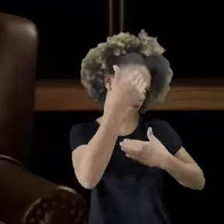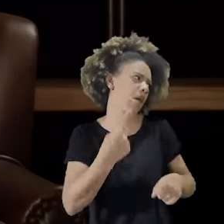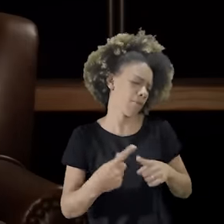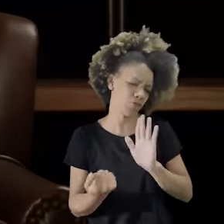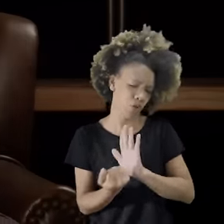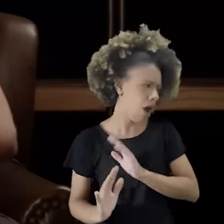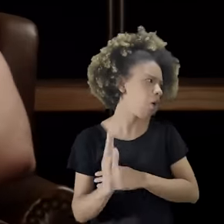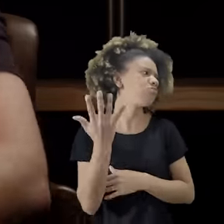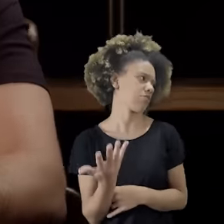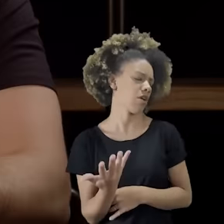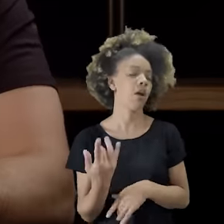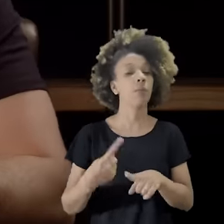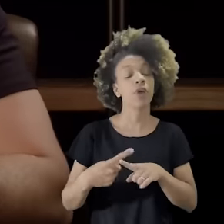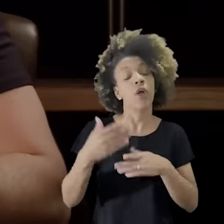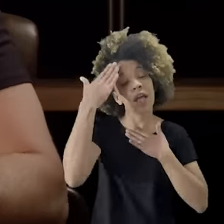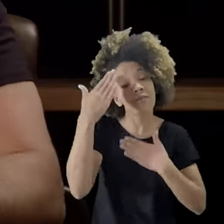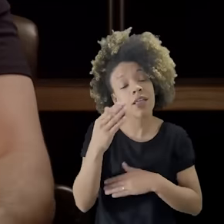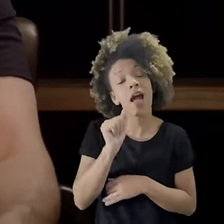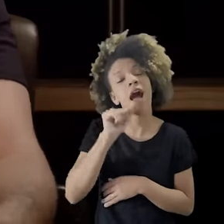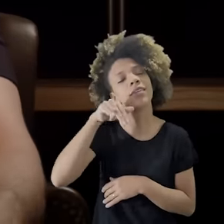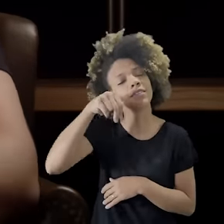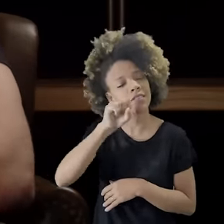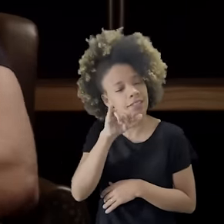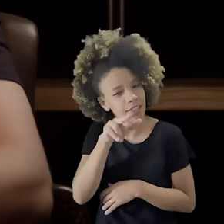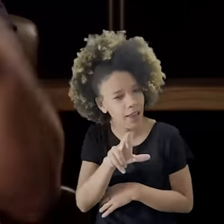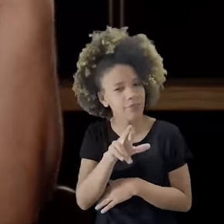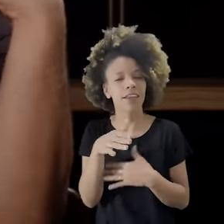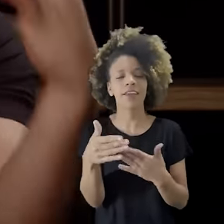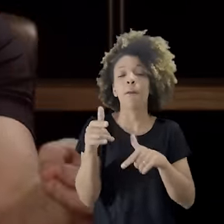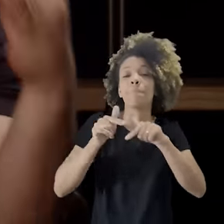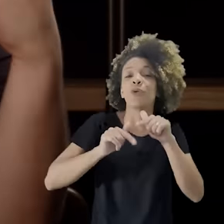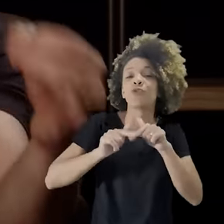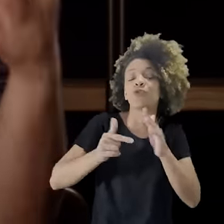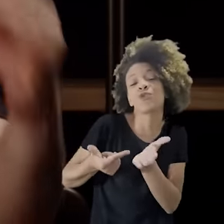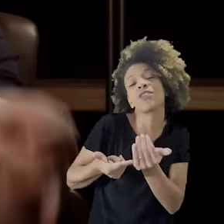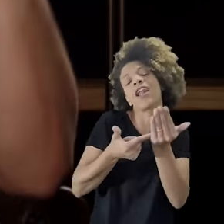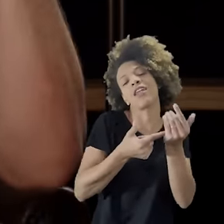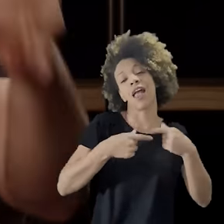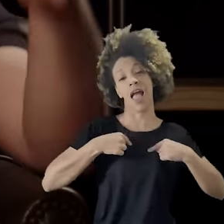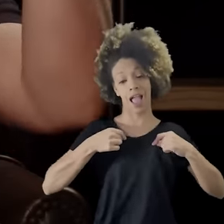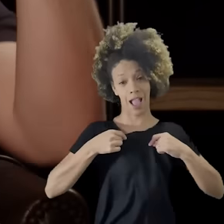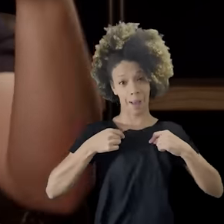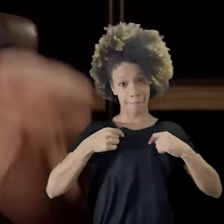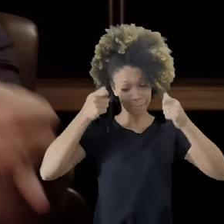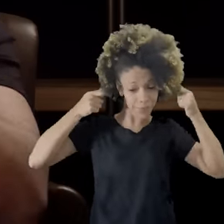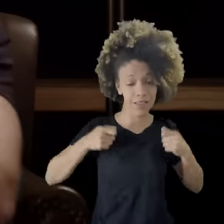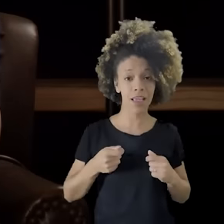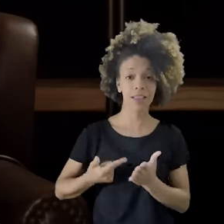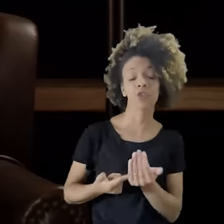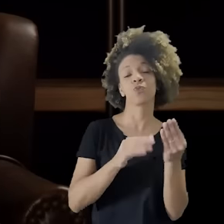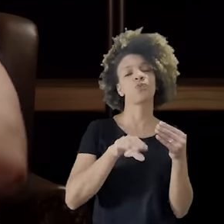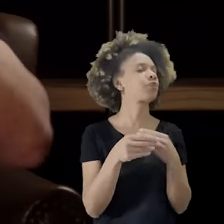porque o patrocinador que faz acontecer queria agradecer a inside que traz aqui produtos com tecnologia camiseta com tecnologia